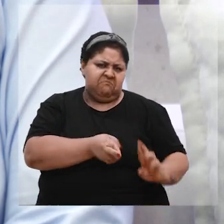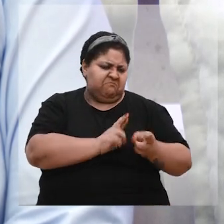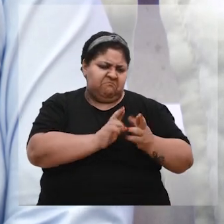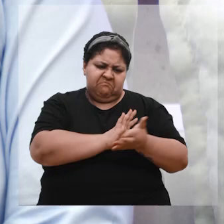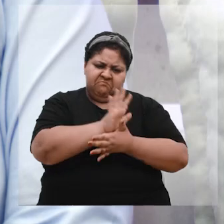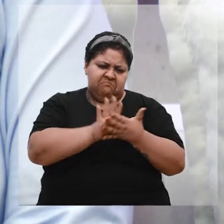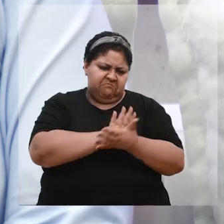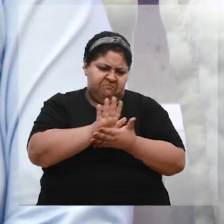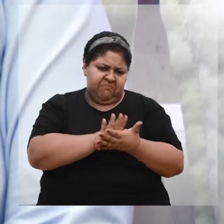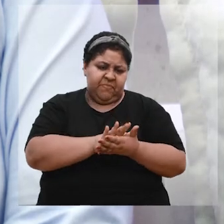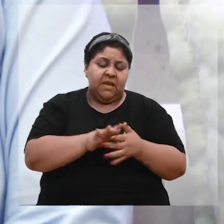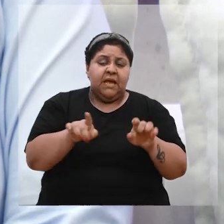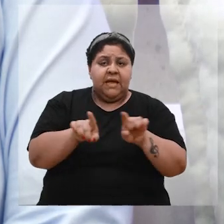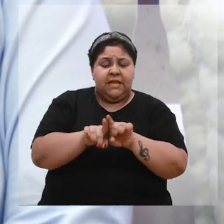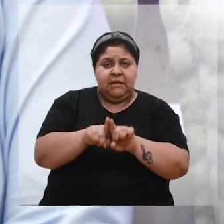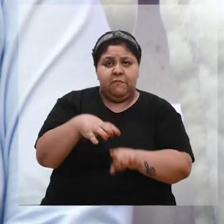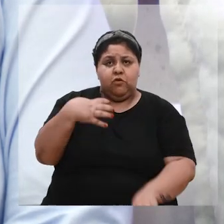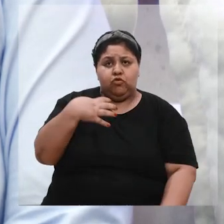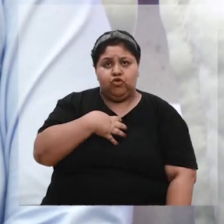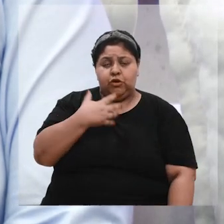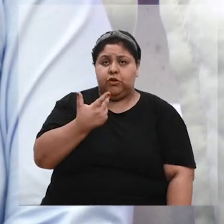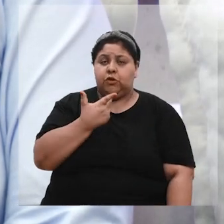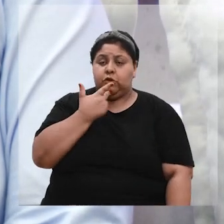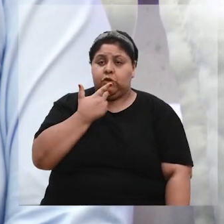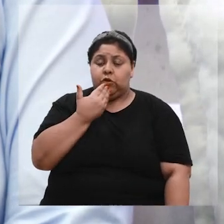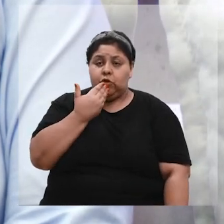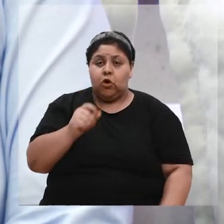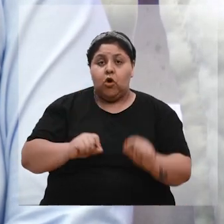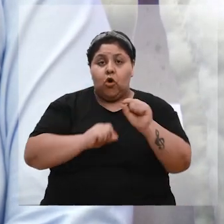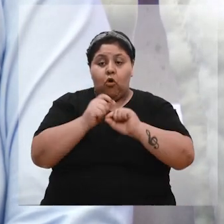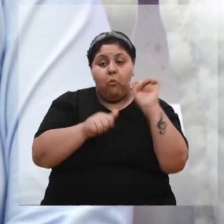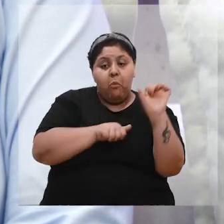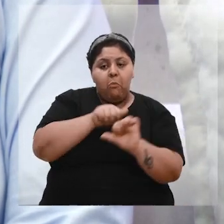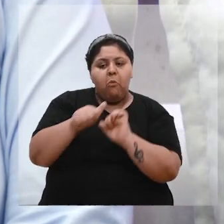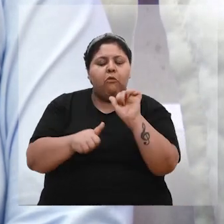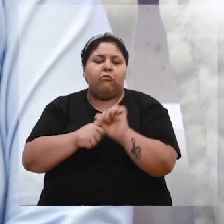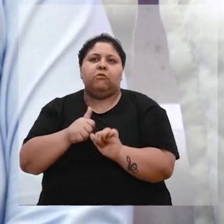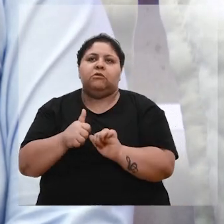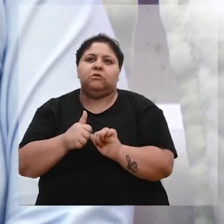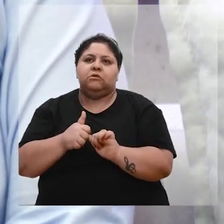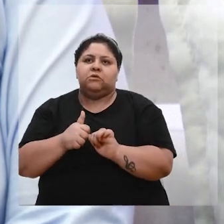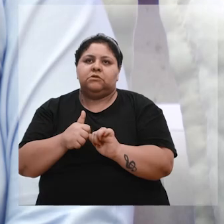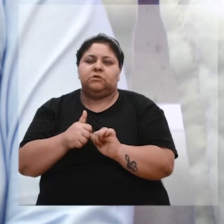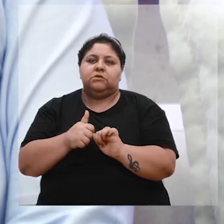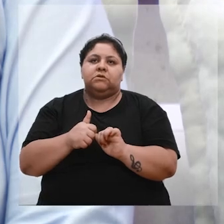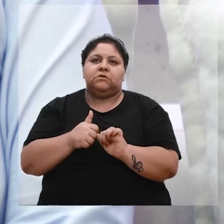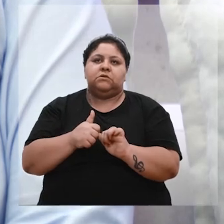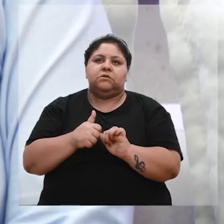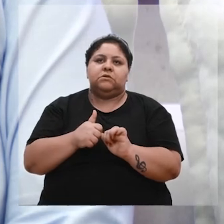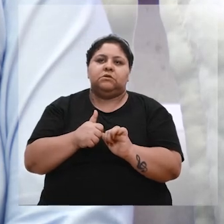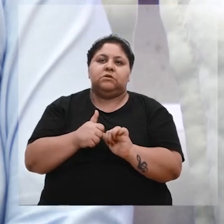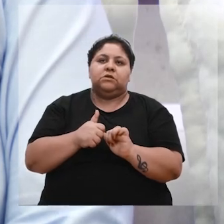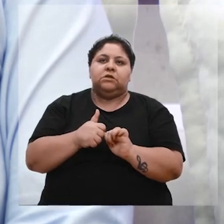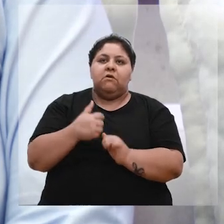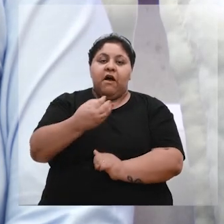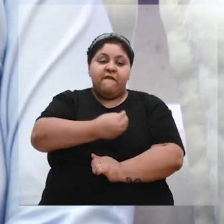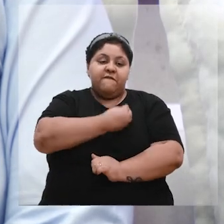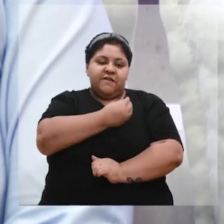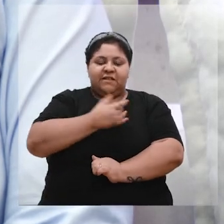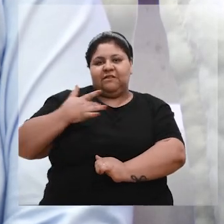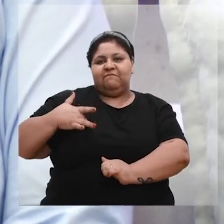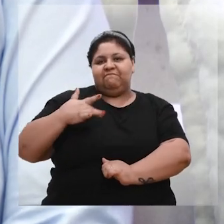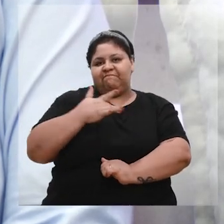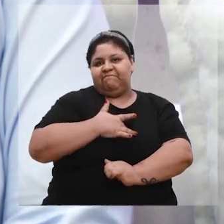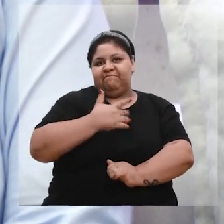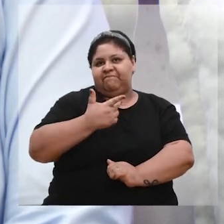não. E uma forma que tu pediu de como que a gente muda isso são os hábitos saudáveis.